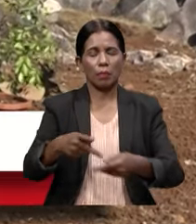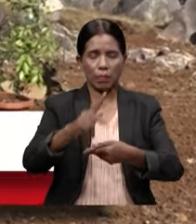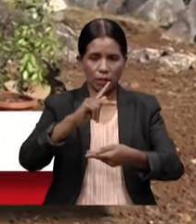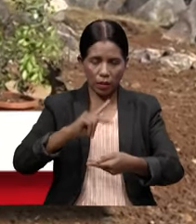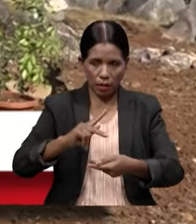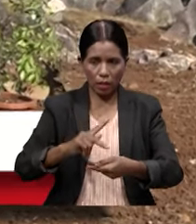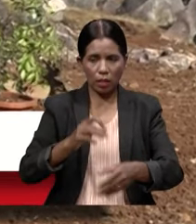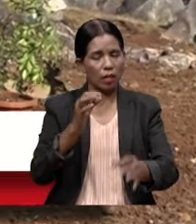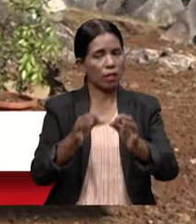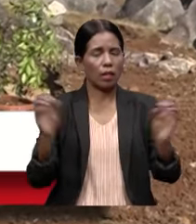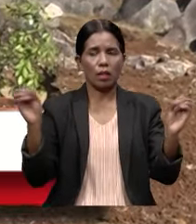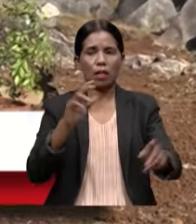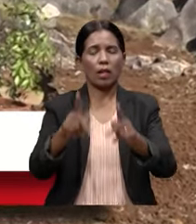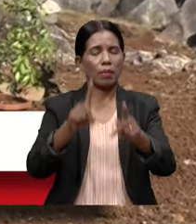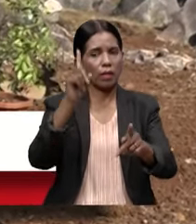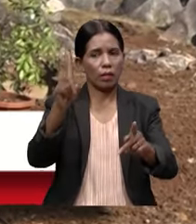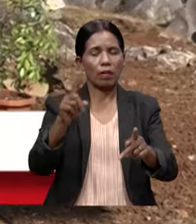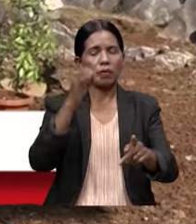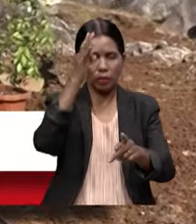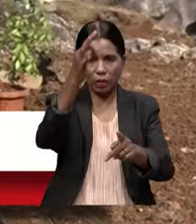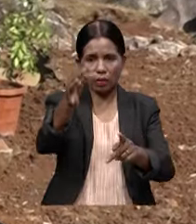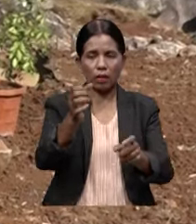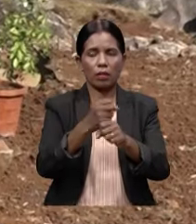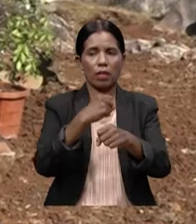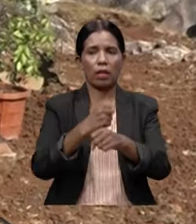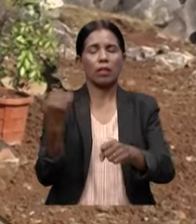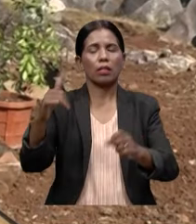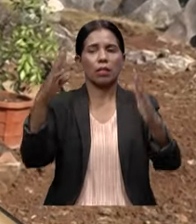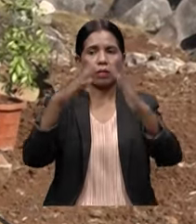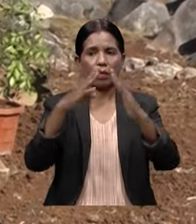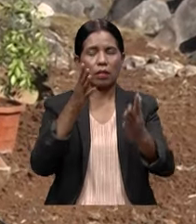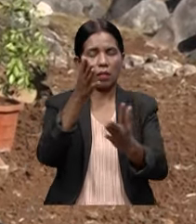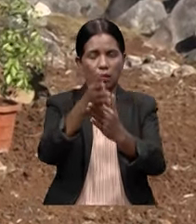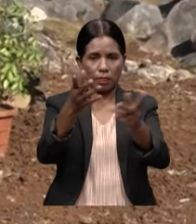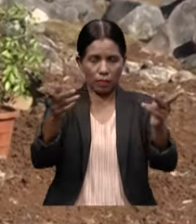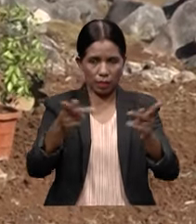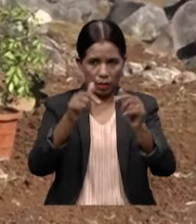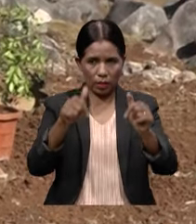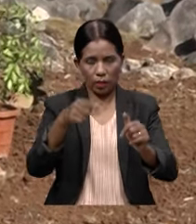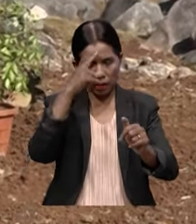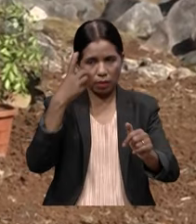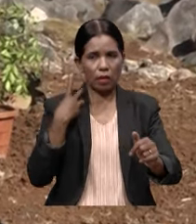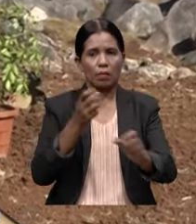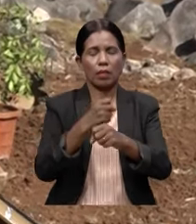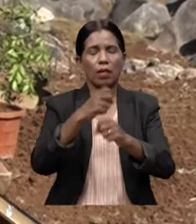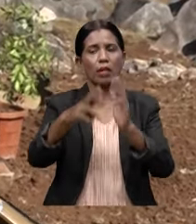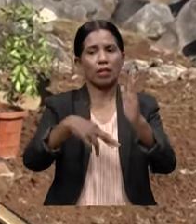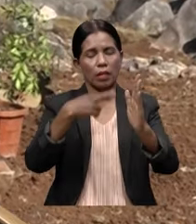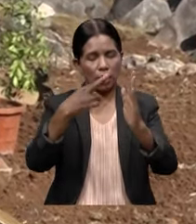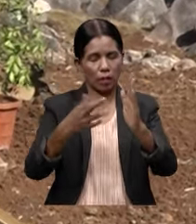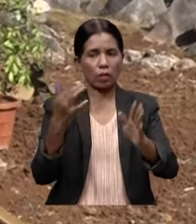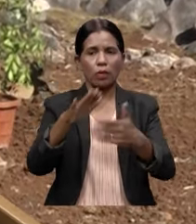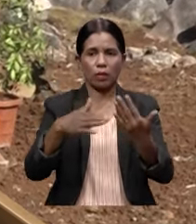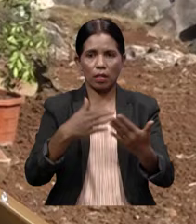e cata că laia comunitari de chiar ba mărua at halo sera ne uma tamo me fat în ne. Tamer ne ami halo ne regra și regra ser ne